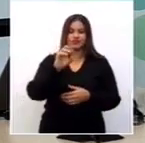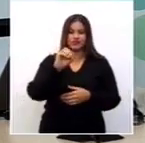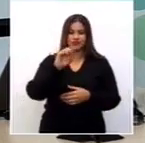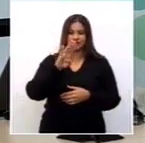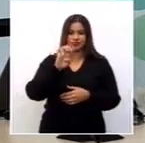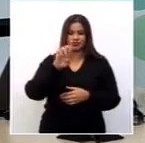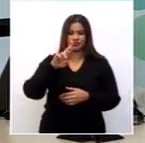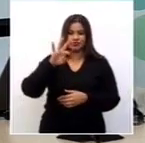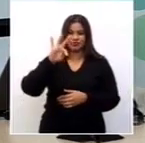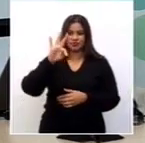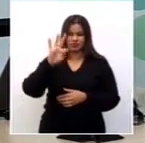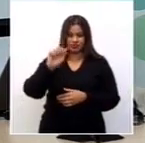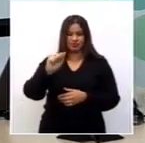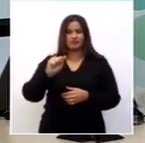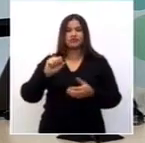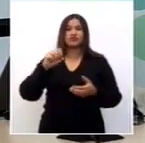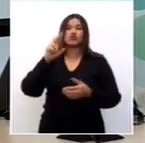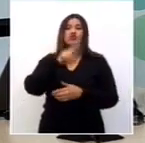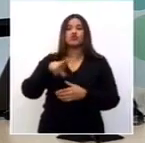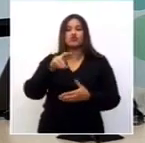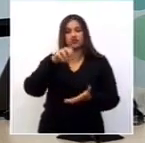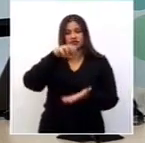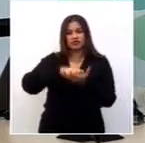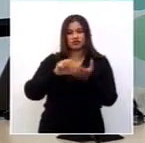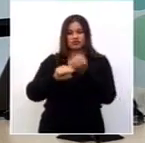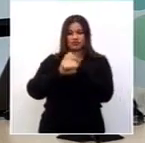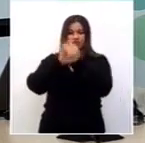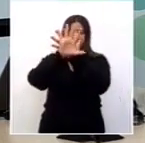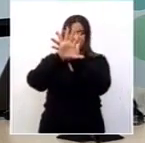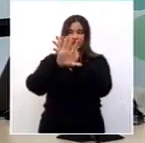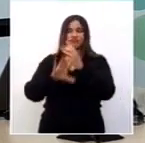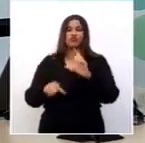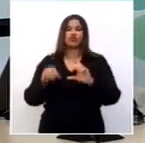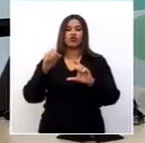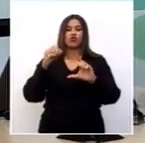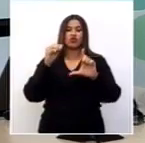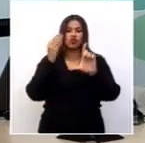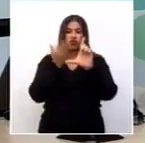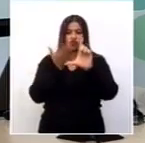utiliza o centro de mídias, o Google Classroom.